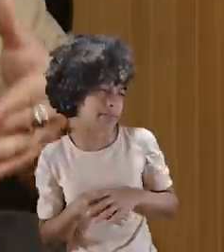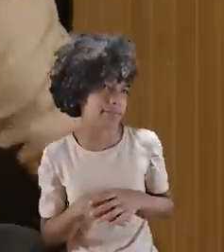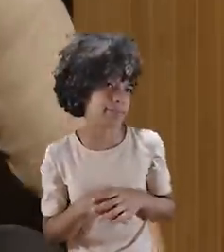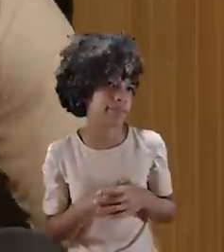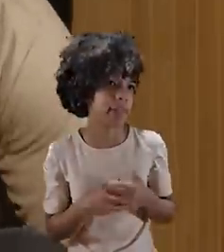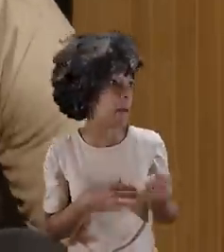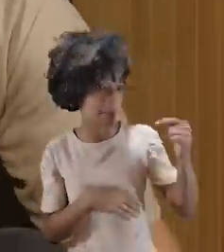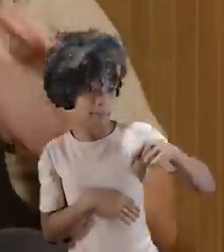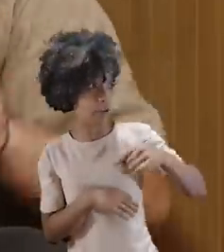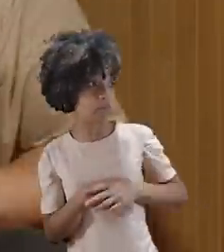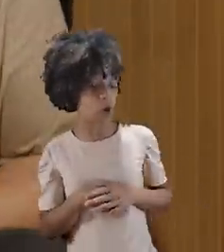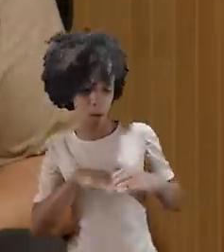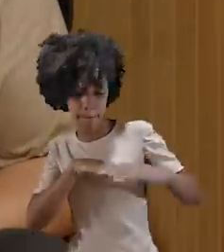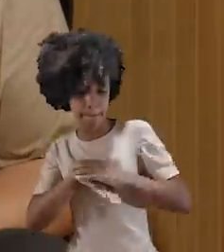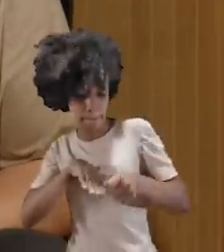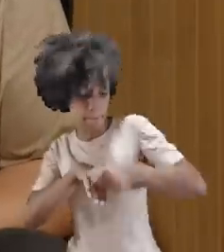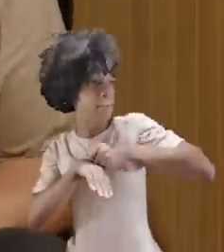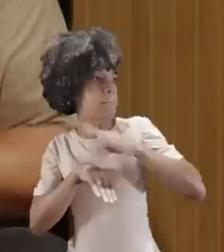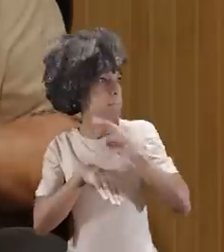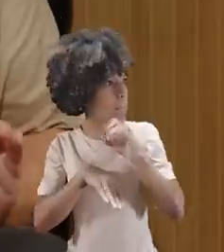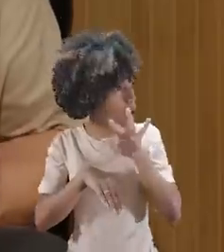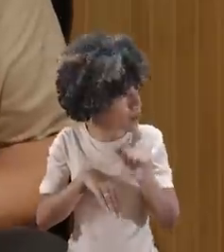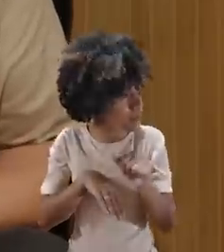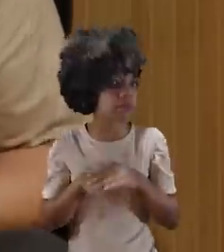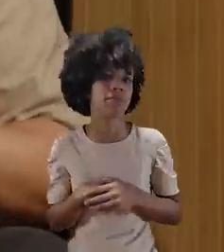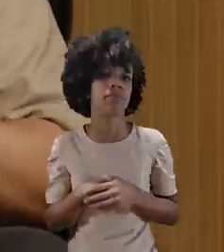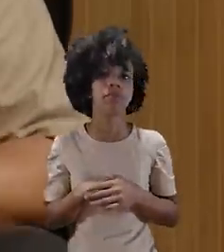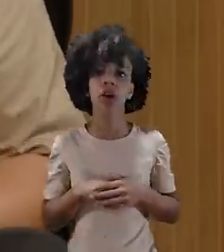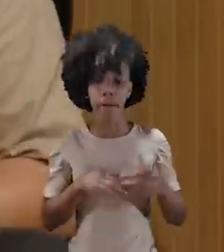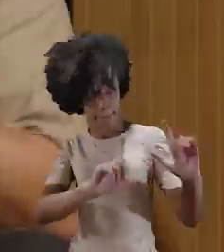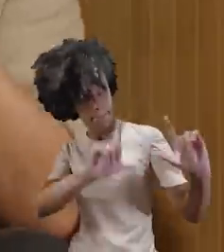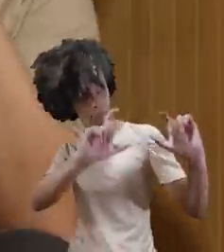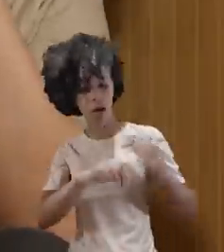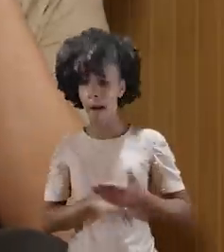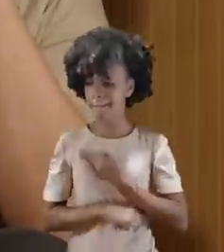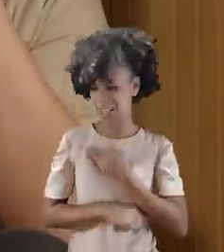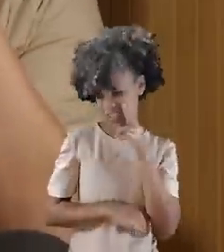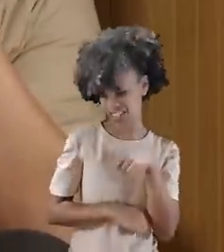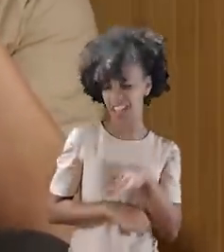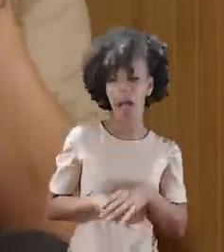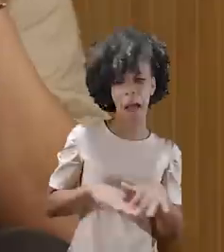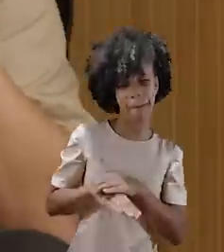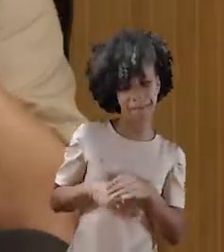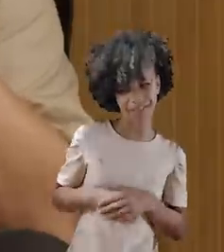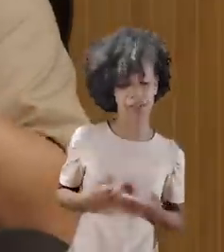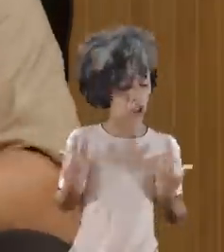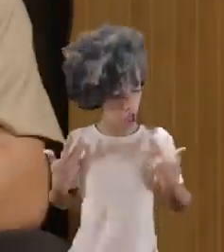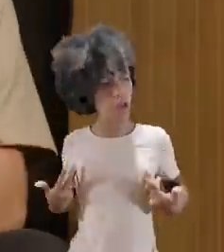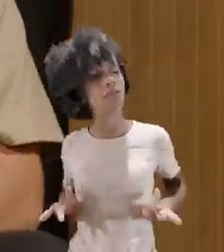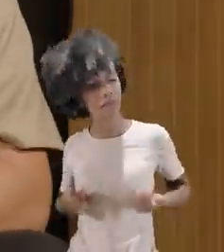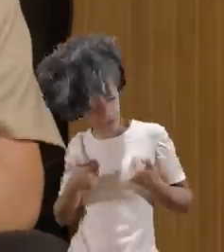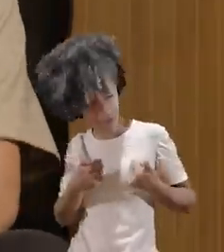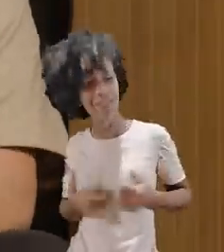para vir para cá botar uma bota botar bota mano mandei para um amigo meu essa motinha aí vai tomar